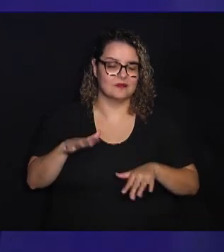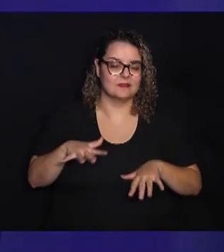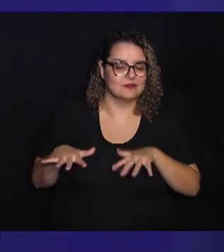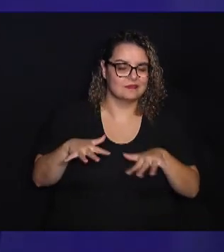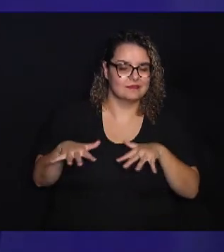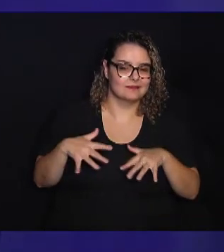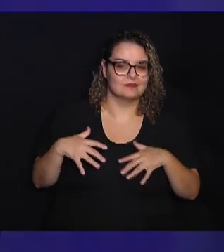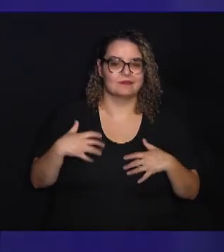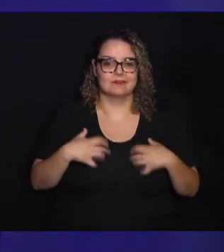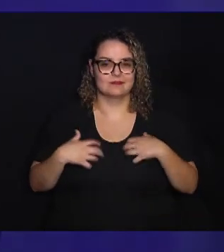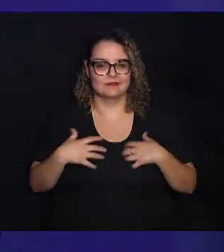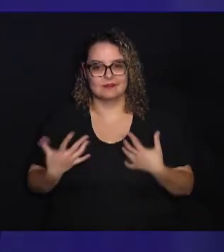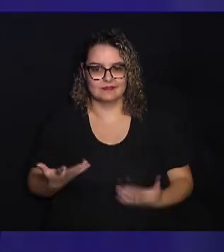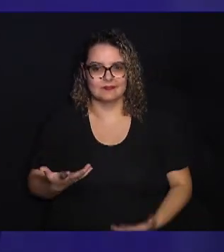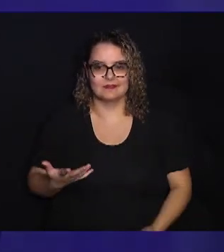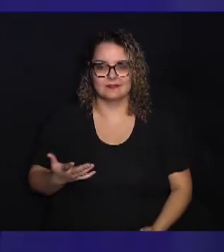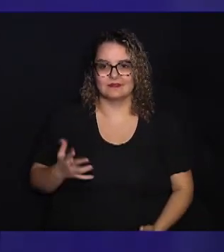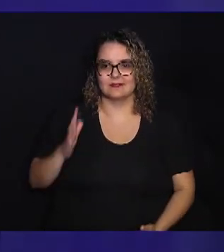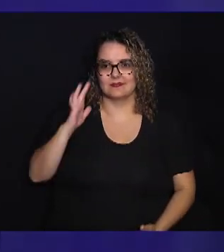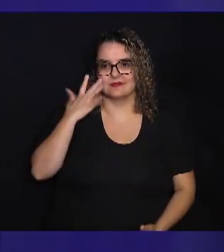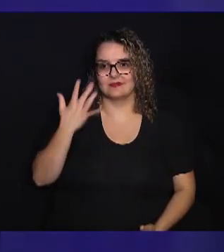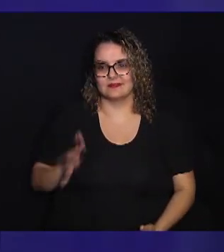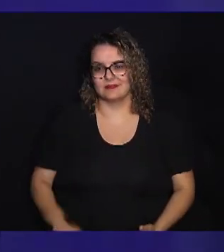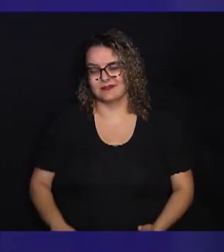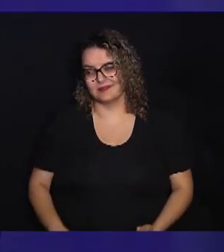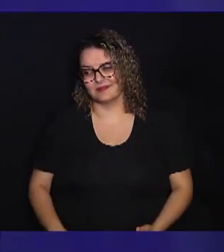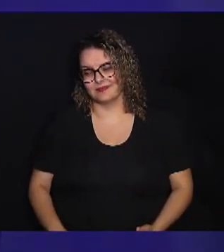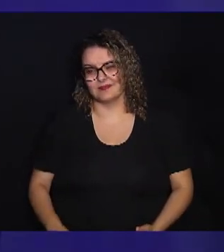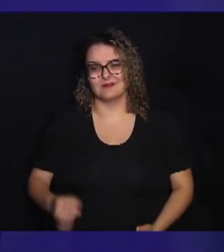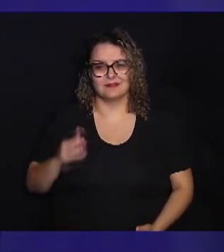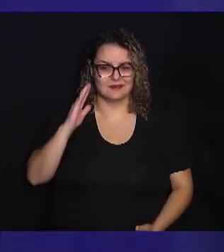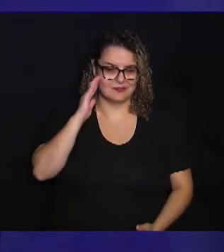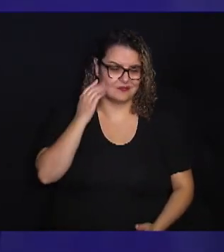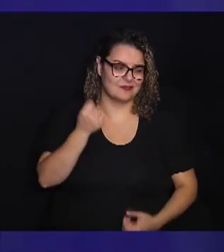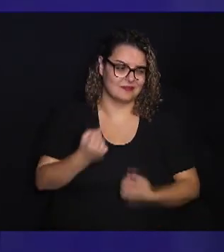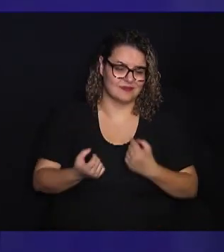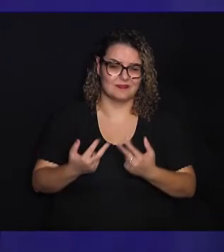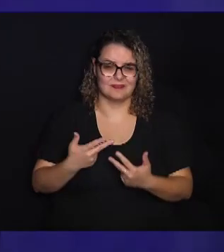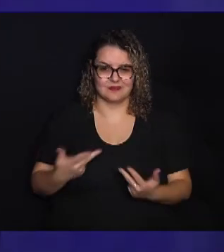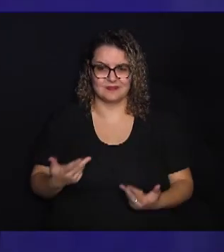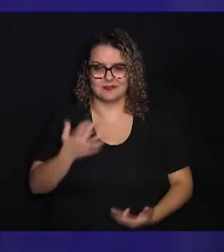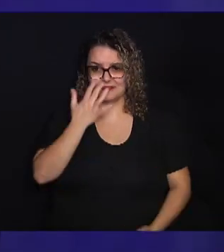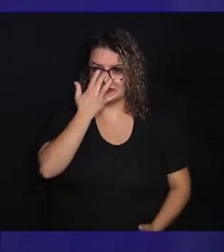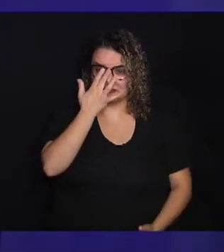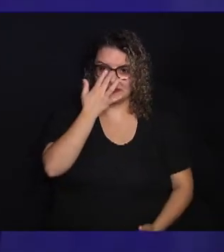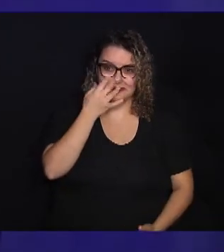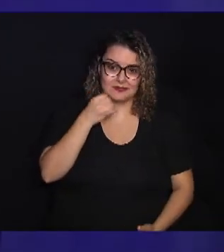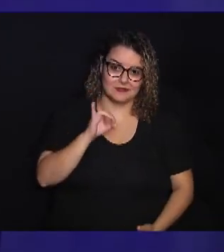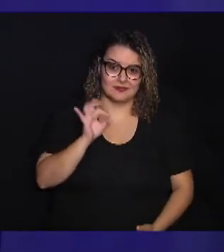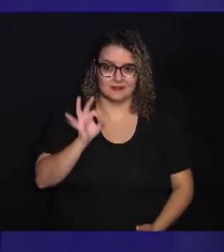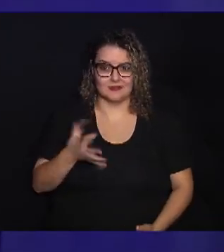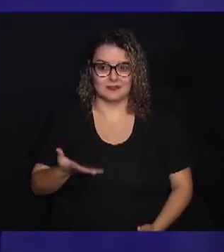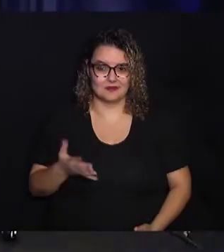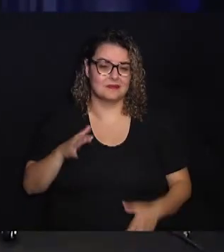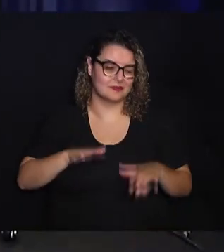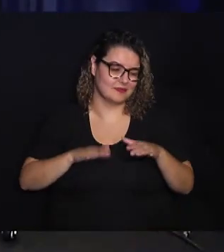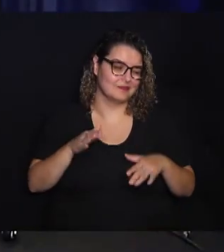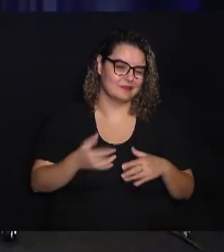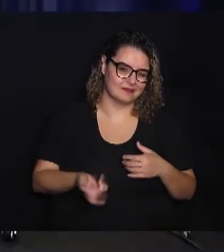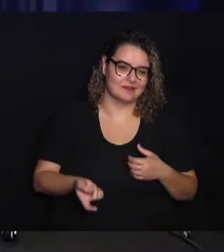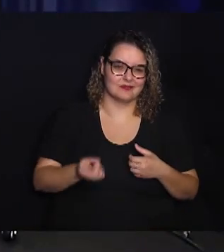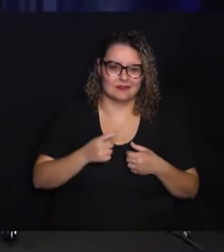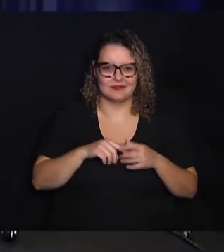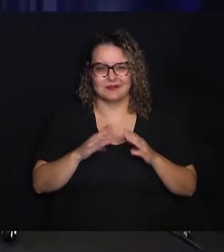e eu falava, a gente sempre acha: "Ah, será que ele está entendendo alguma coisa que eu estou falando? Será que isso vai dar certo?", tá, e a gente às vezes volta para casa